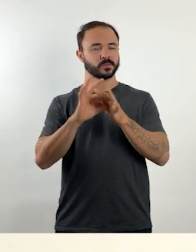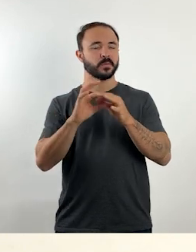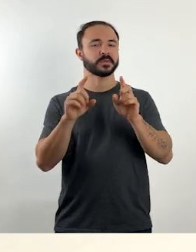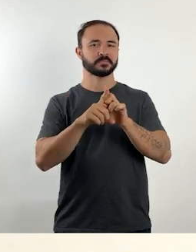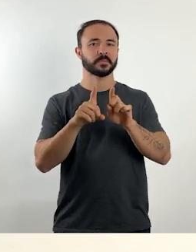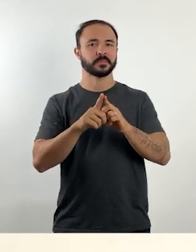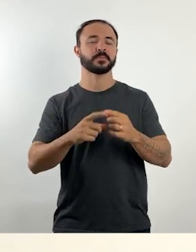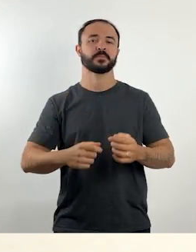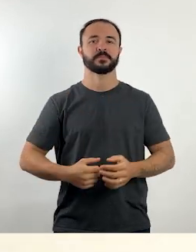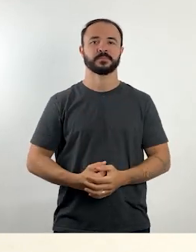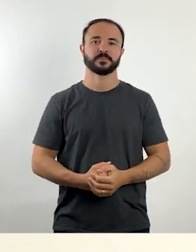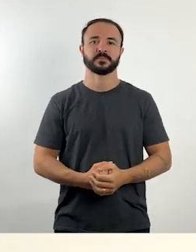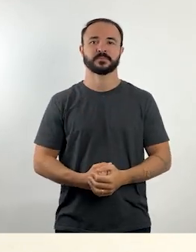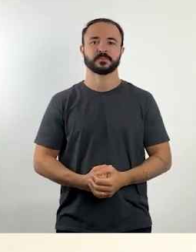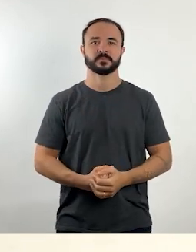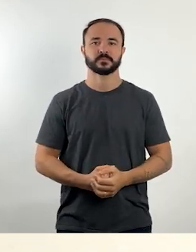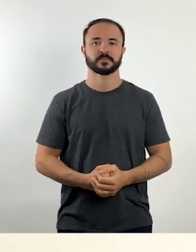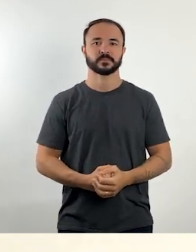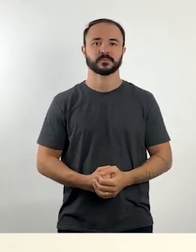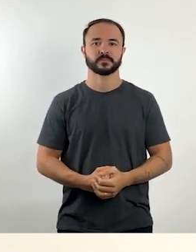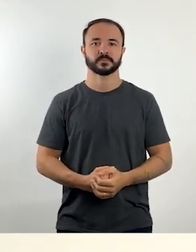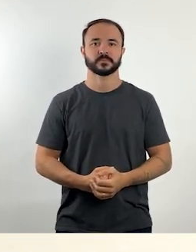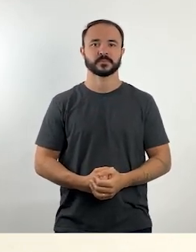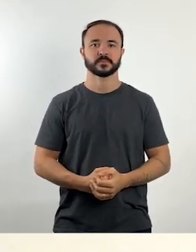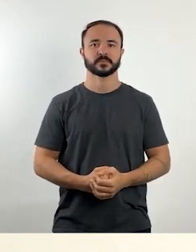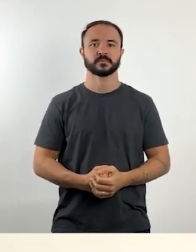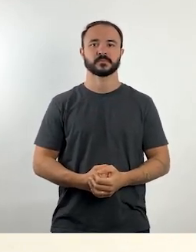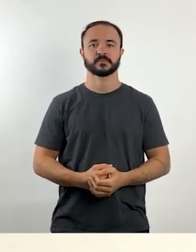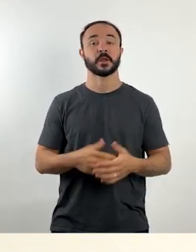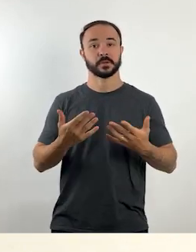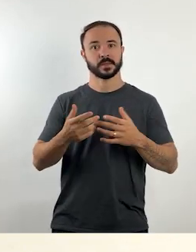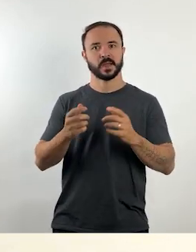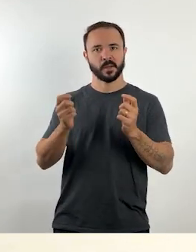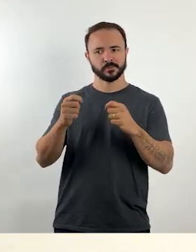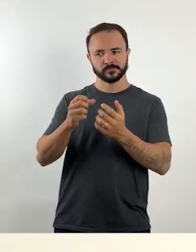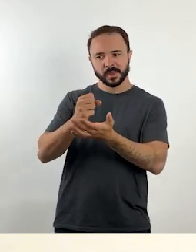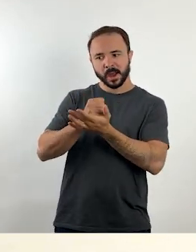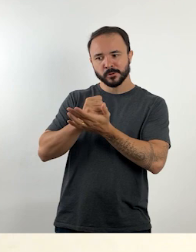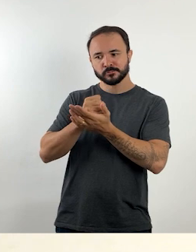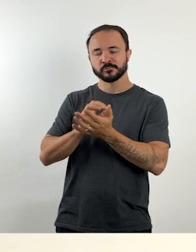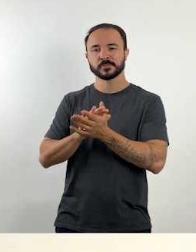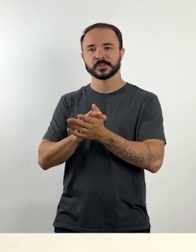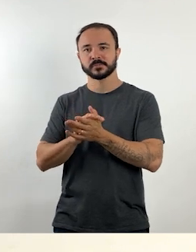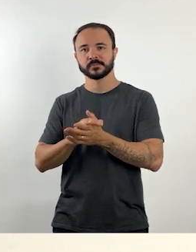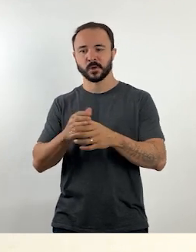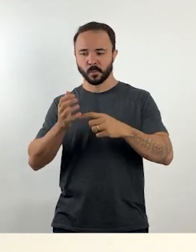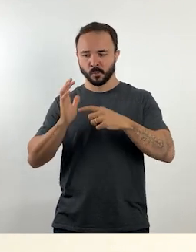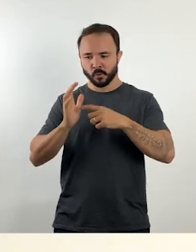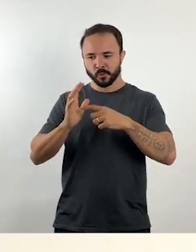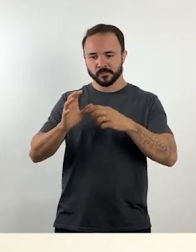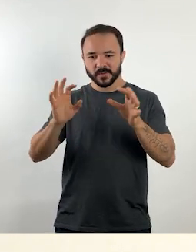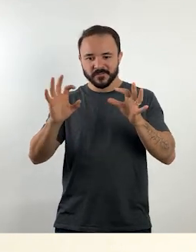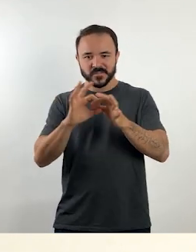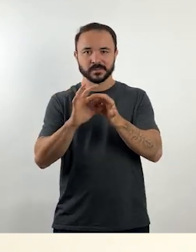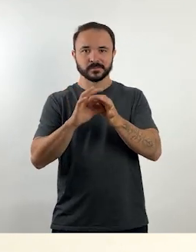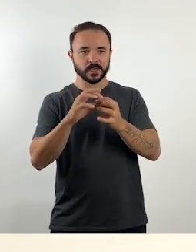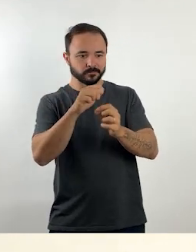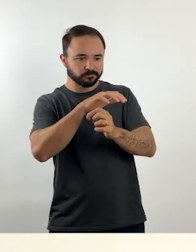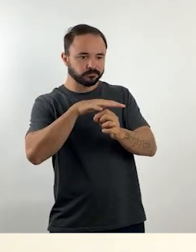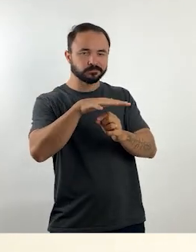no fixador do motor, tá? Vai servir para a gente fixar o nosso motor ao restante do